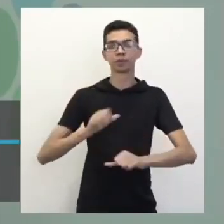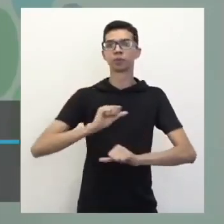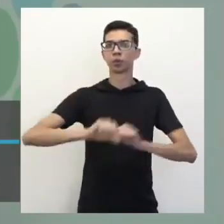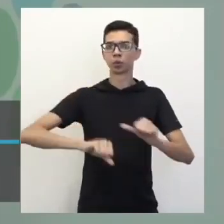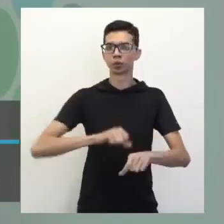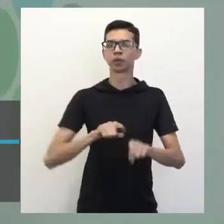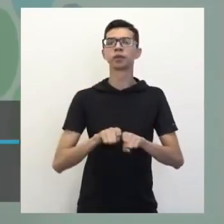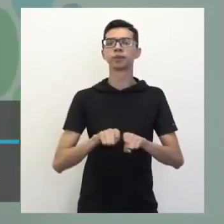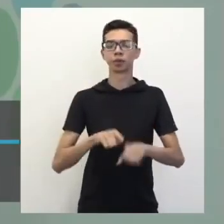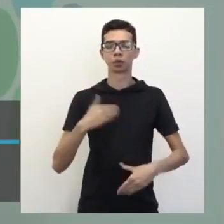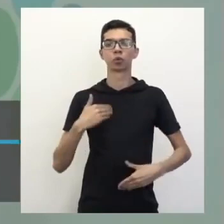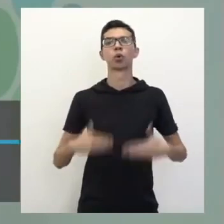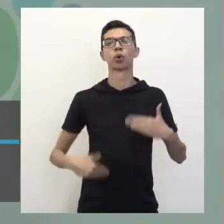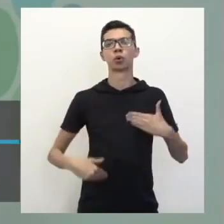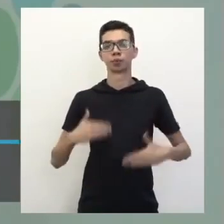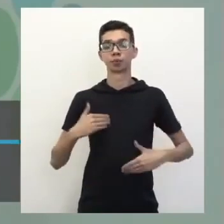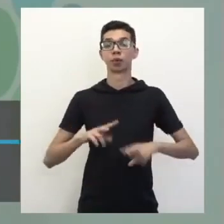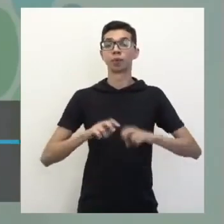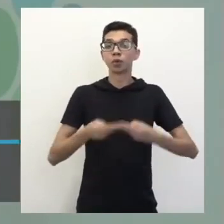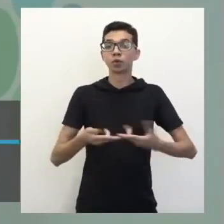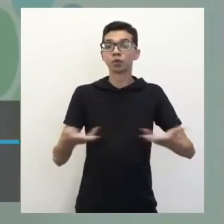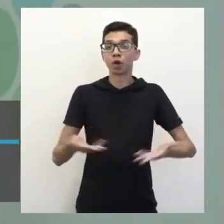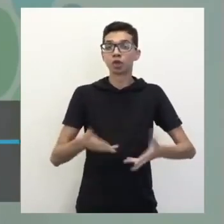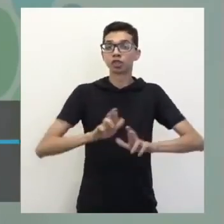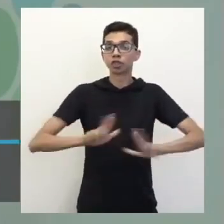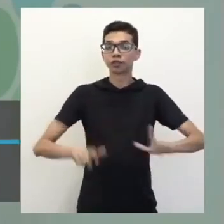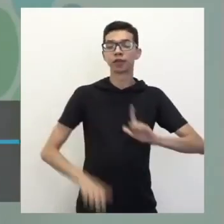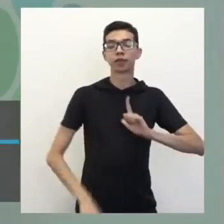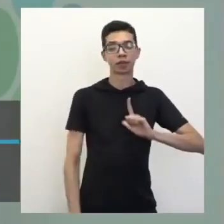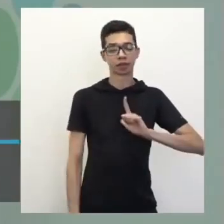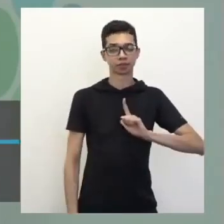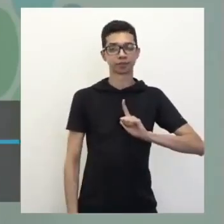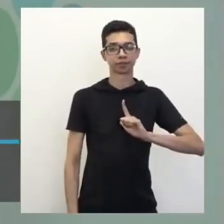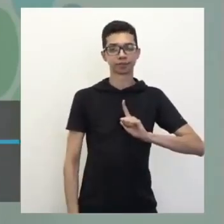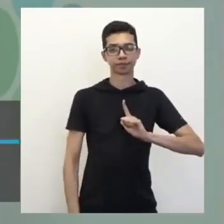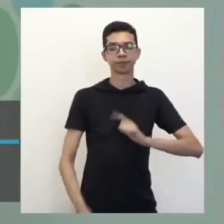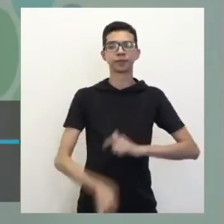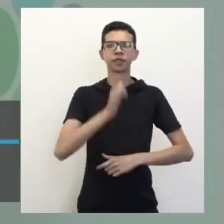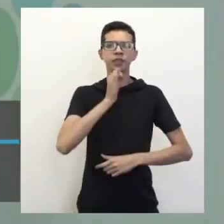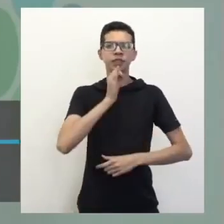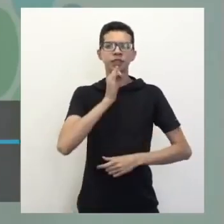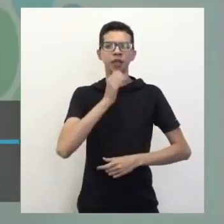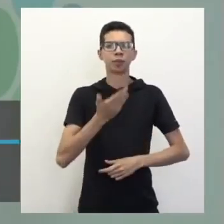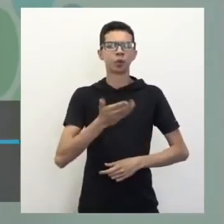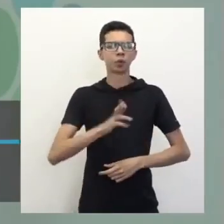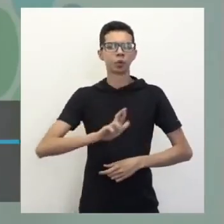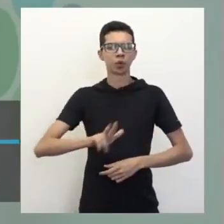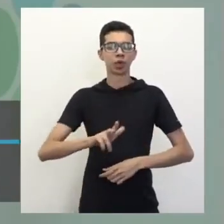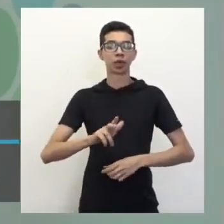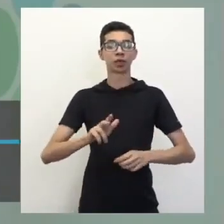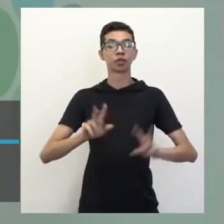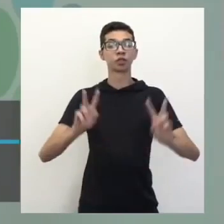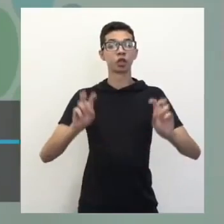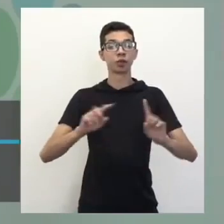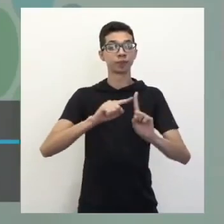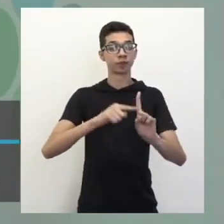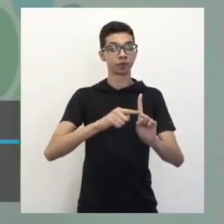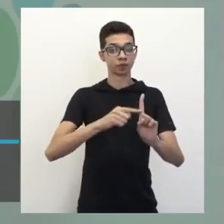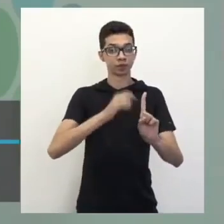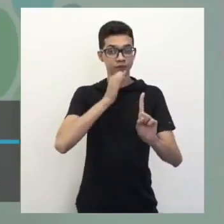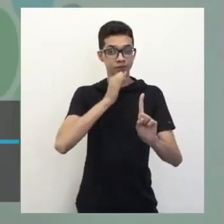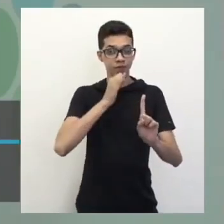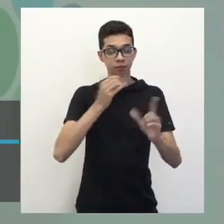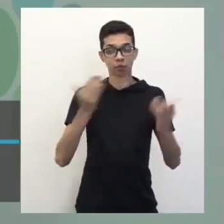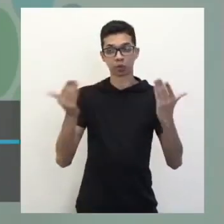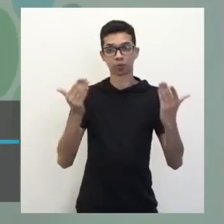corpo, gerando as diferenças que nós temos hoje. Lógico, isso não se trata de uma diferença no campo da gestação, por exemplo,